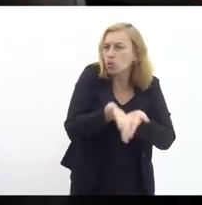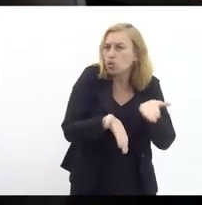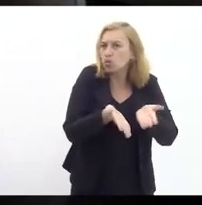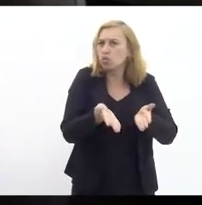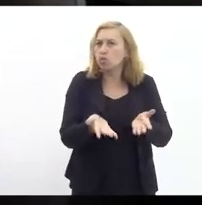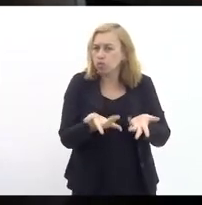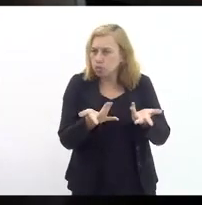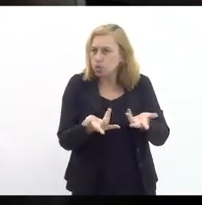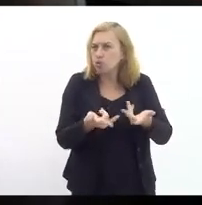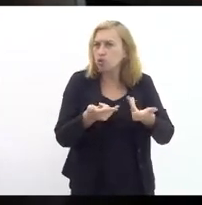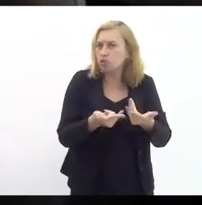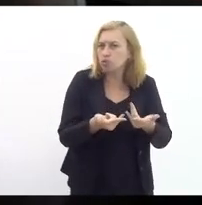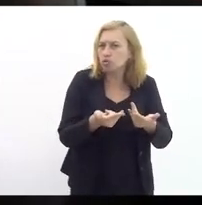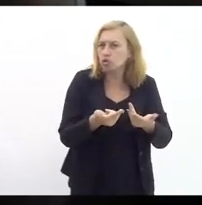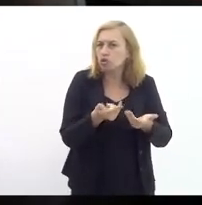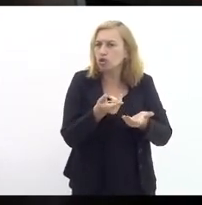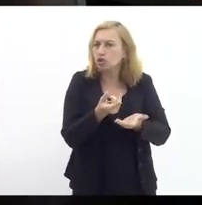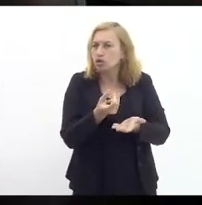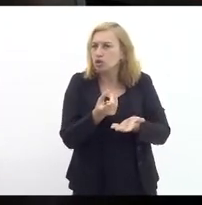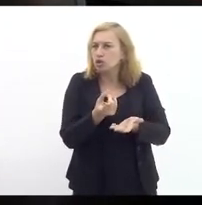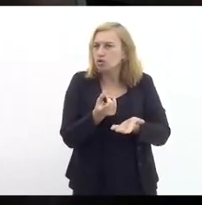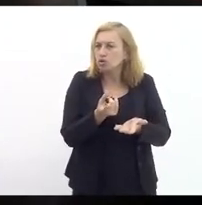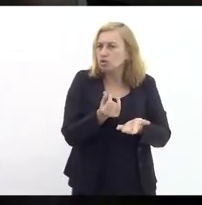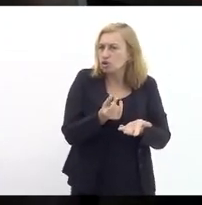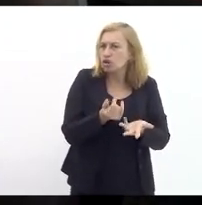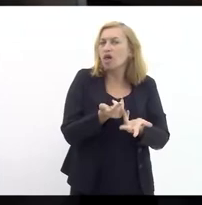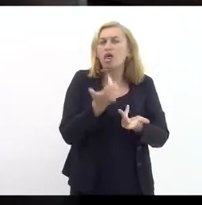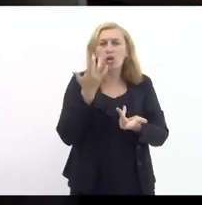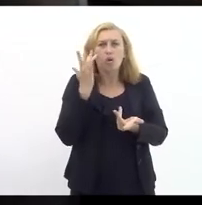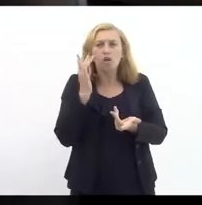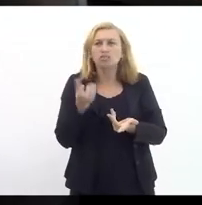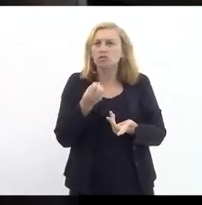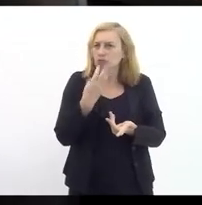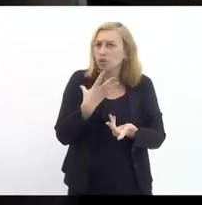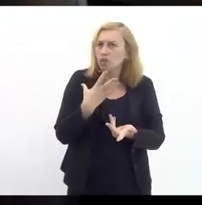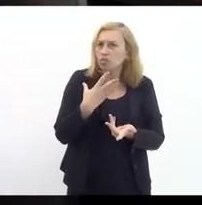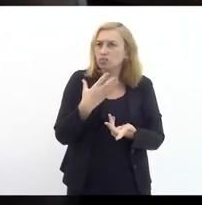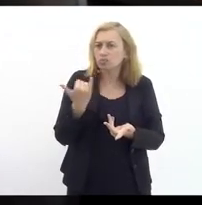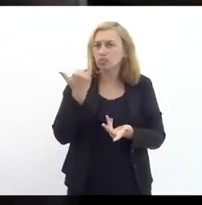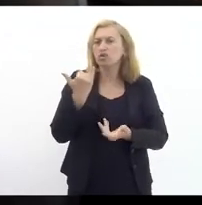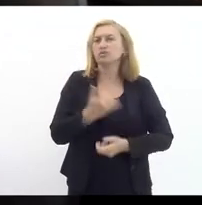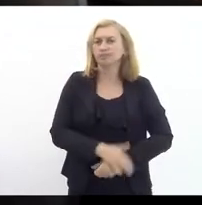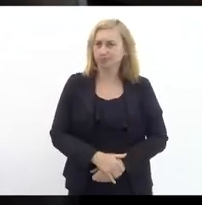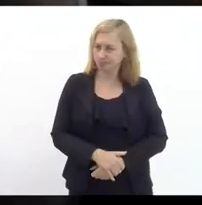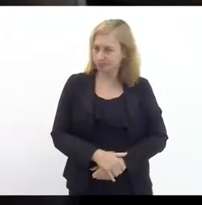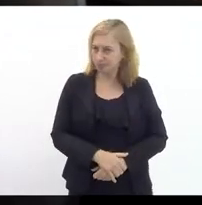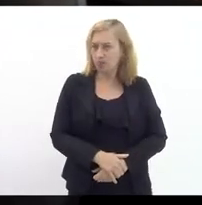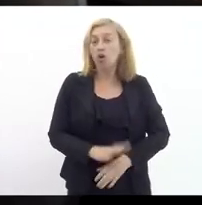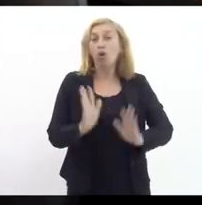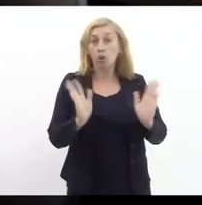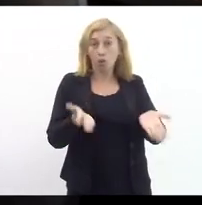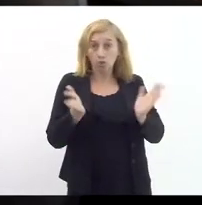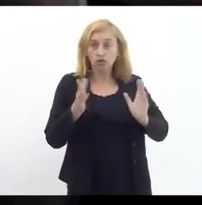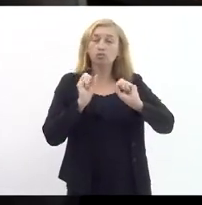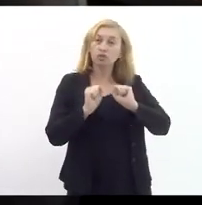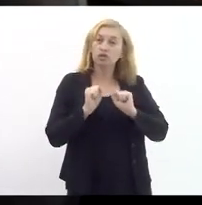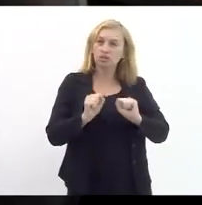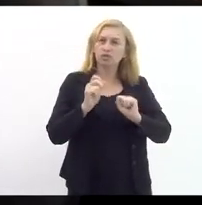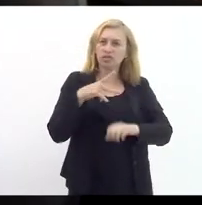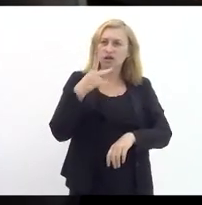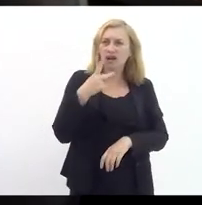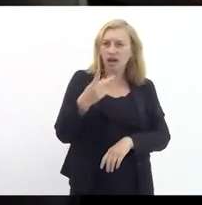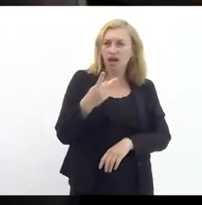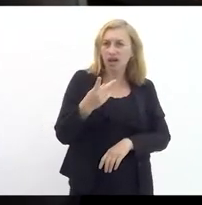patrimônio da concessão, né? Assim, eu acho que seria bem relevante. Tá? Hoje, a gente pode dizer que,